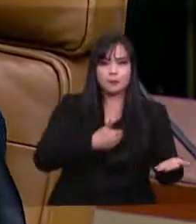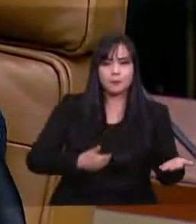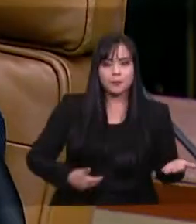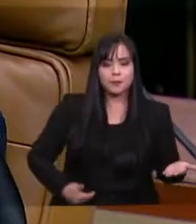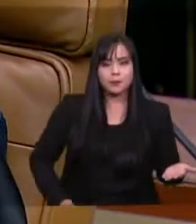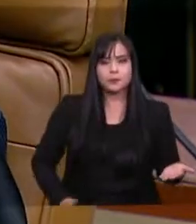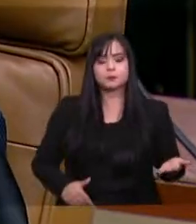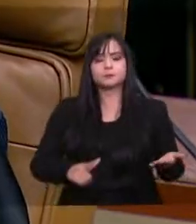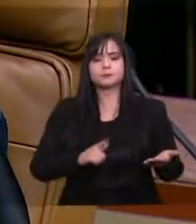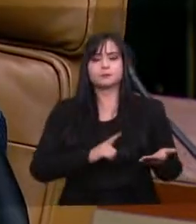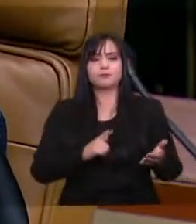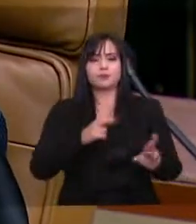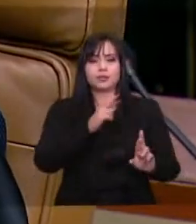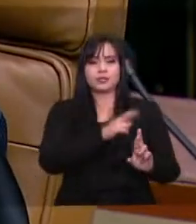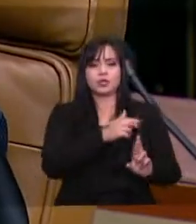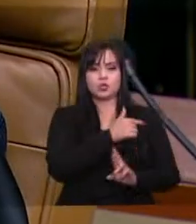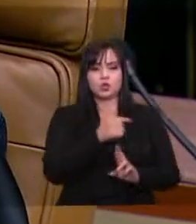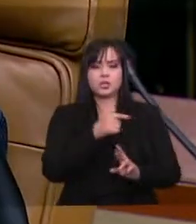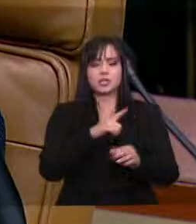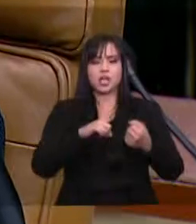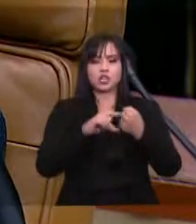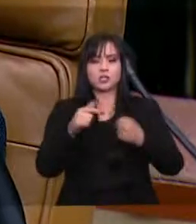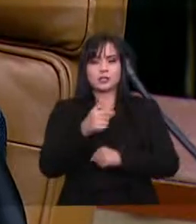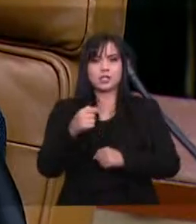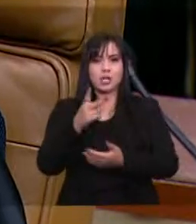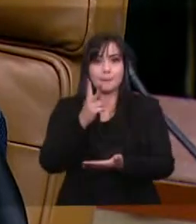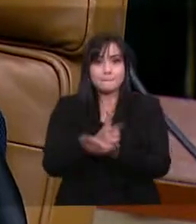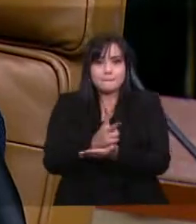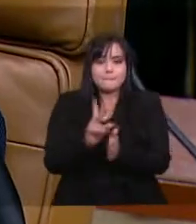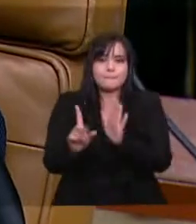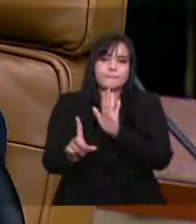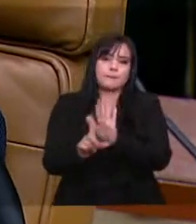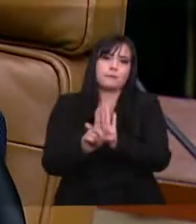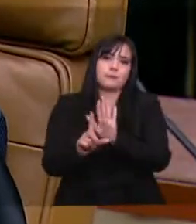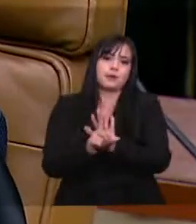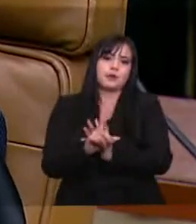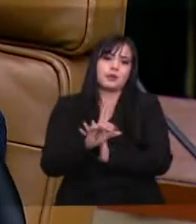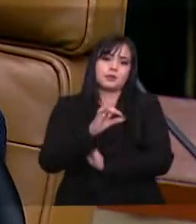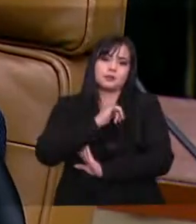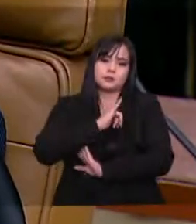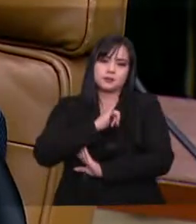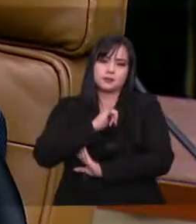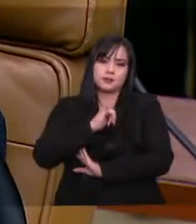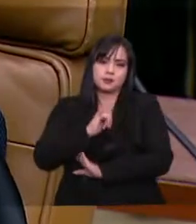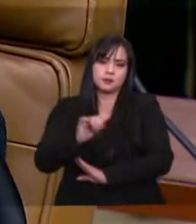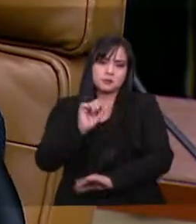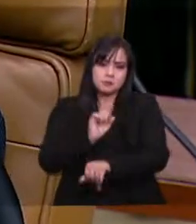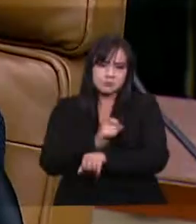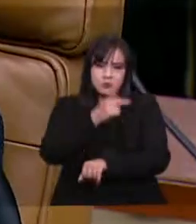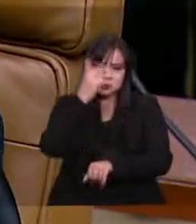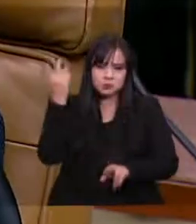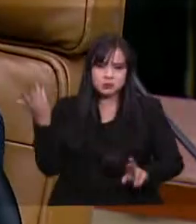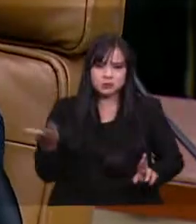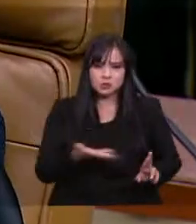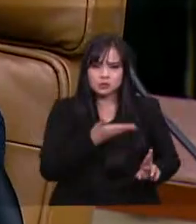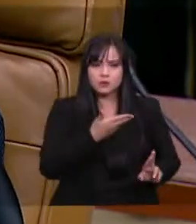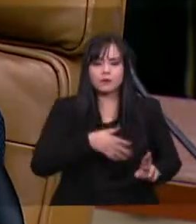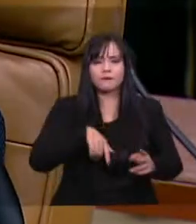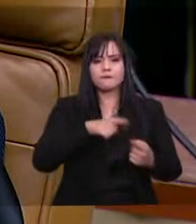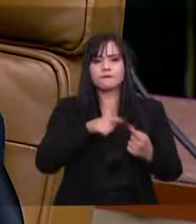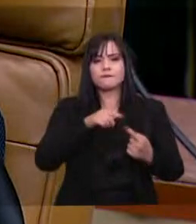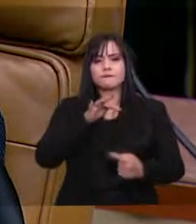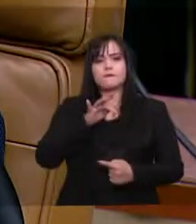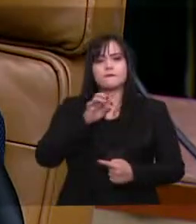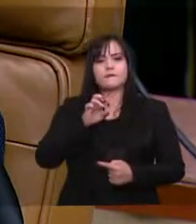com no inciso 2 artigo 7 da mesma lei decreto à interdição dos acusados Fernando